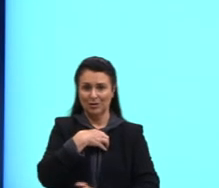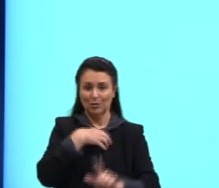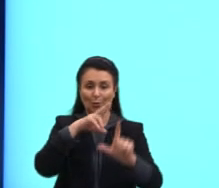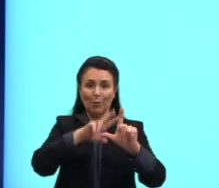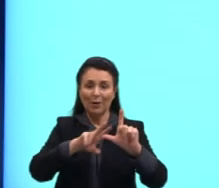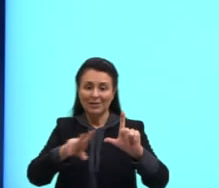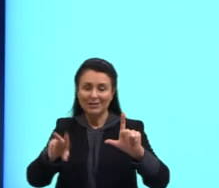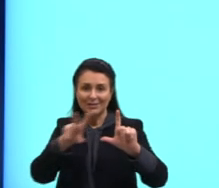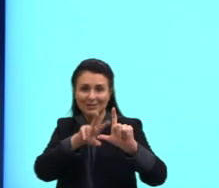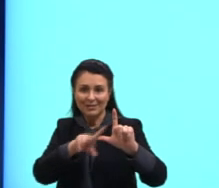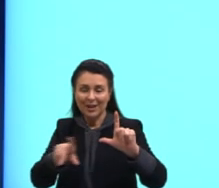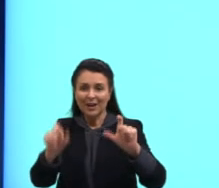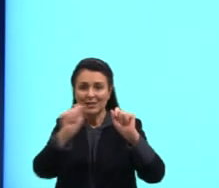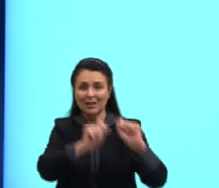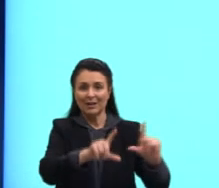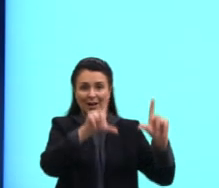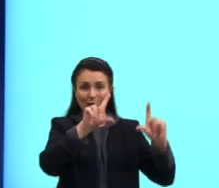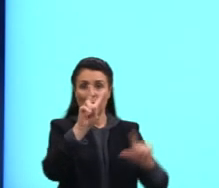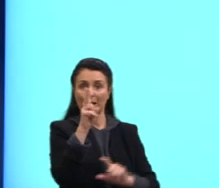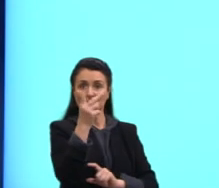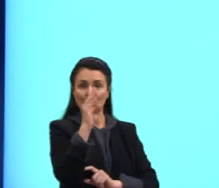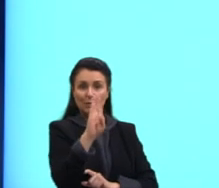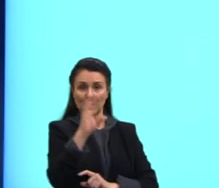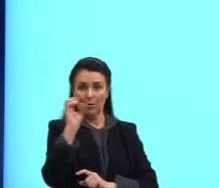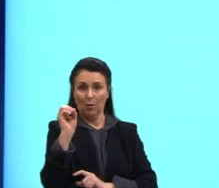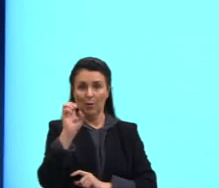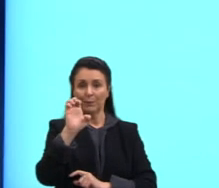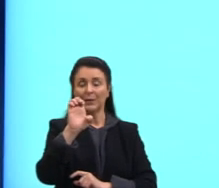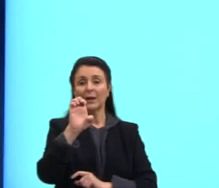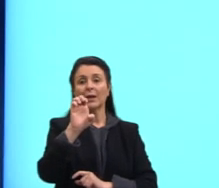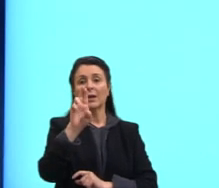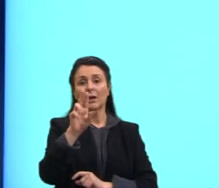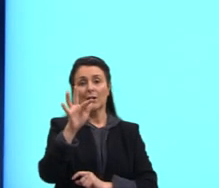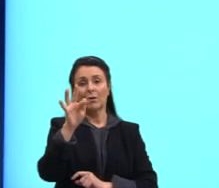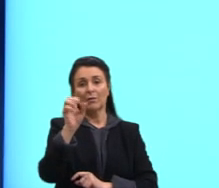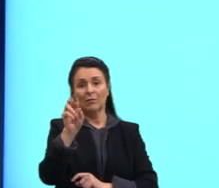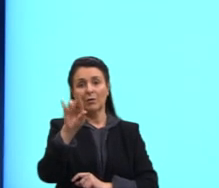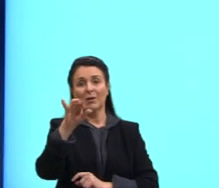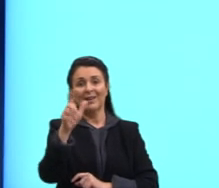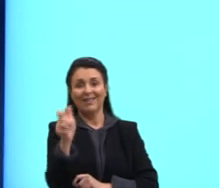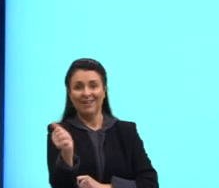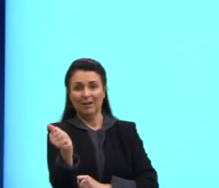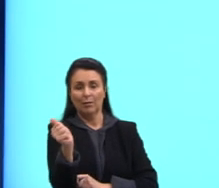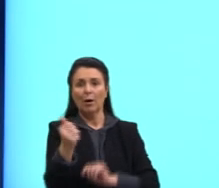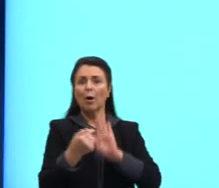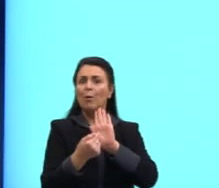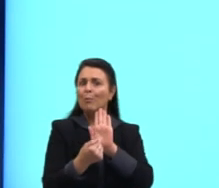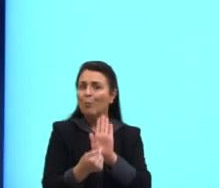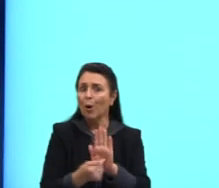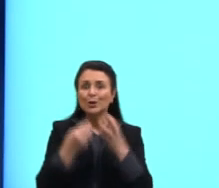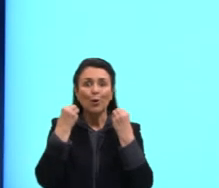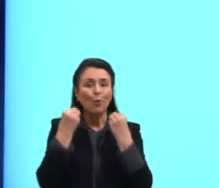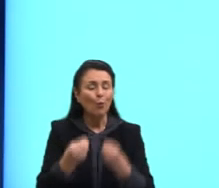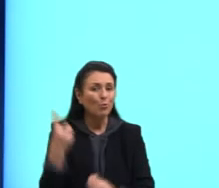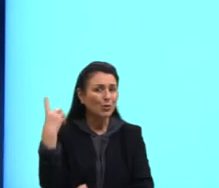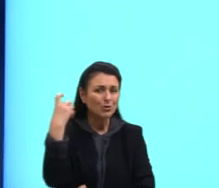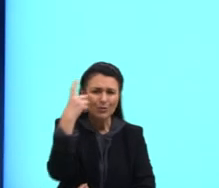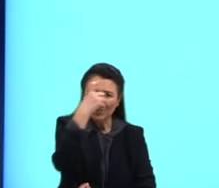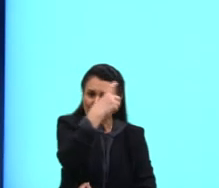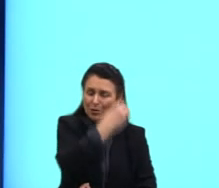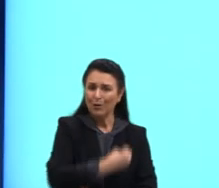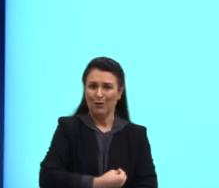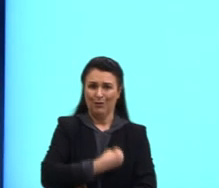de televisão da emissora exibiu Euforia mostra as dificuldades de conviver com transtorno afetivo